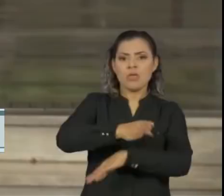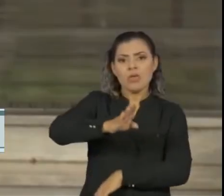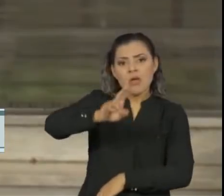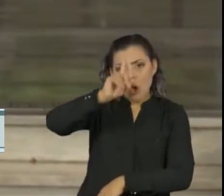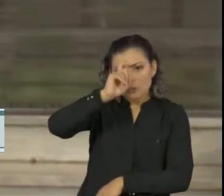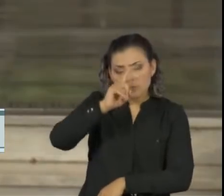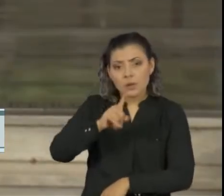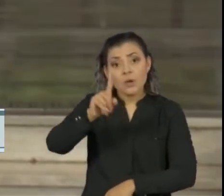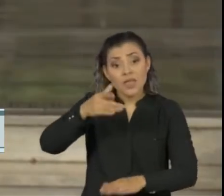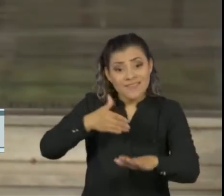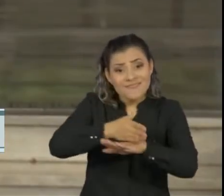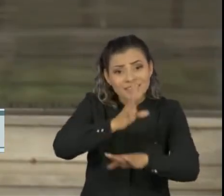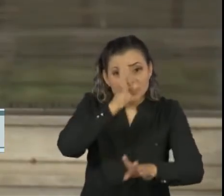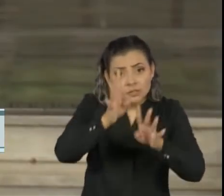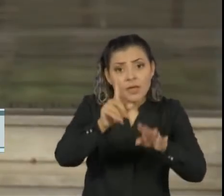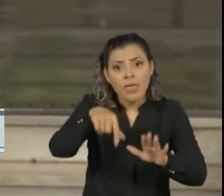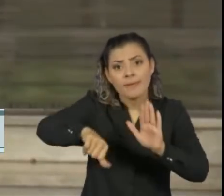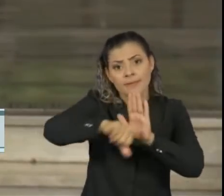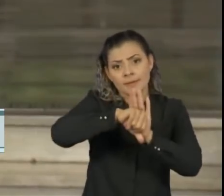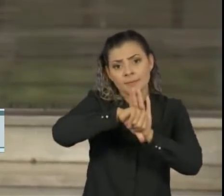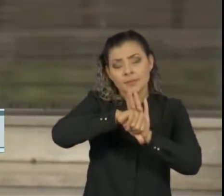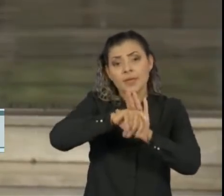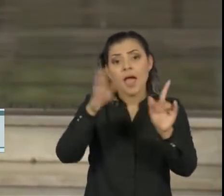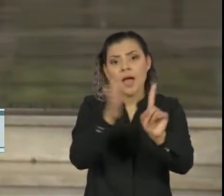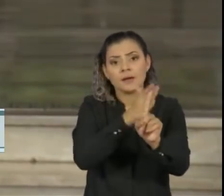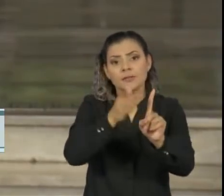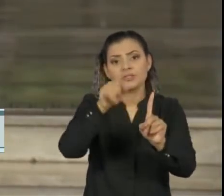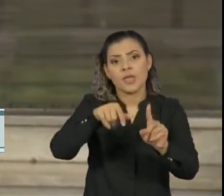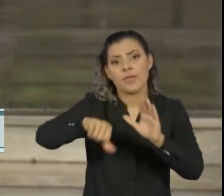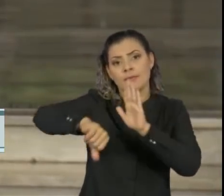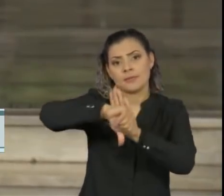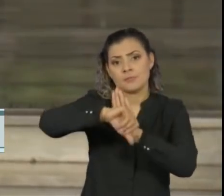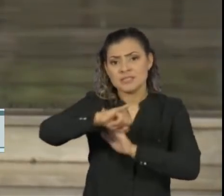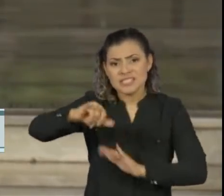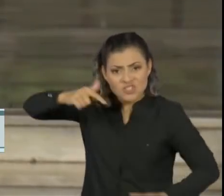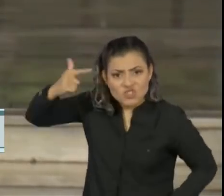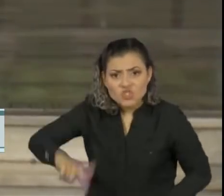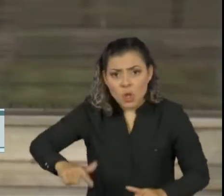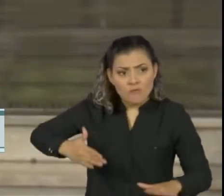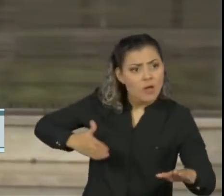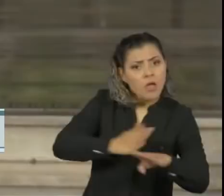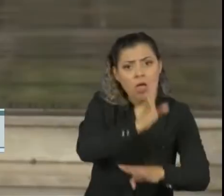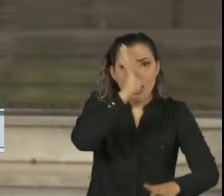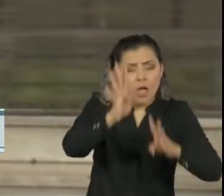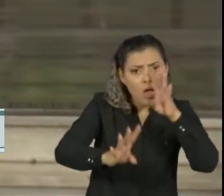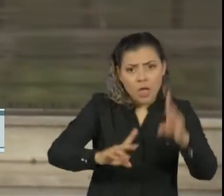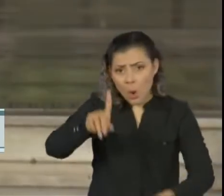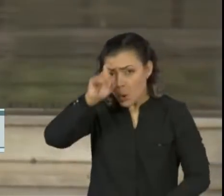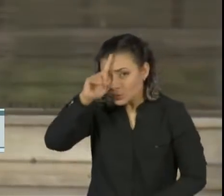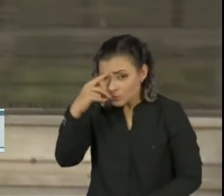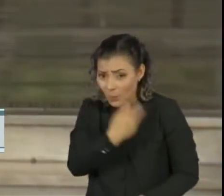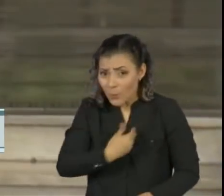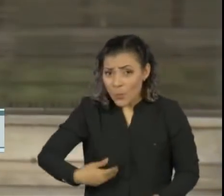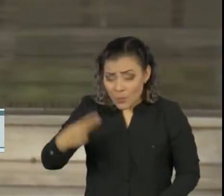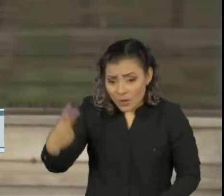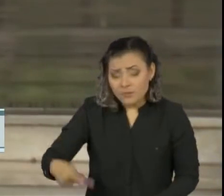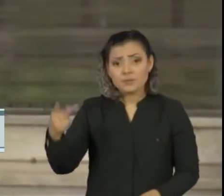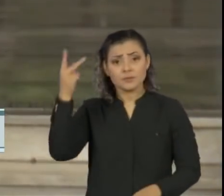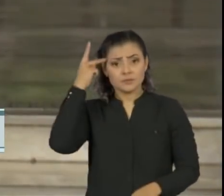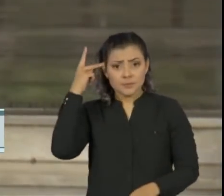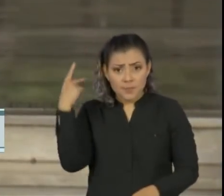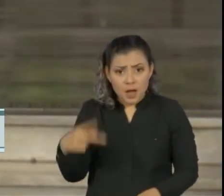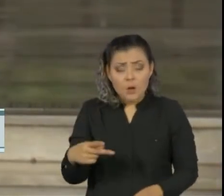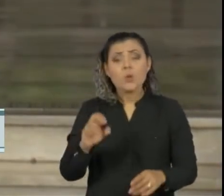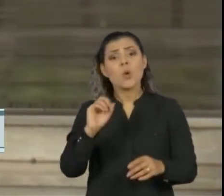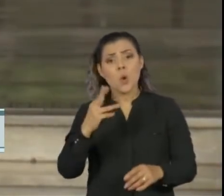crime e agredir é crime. Se houver qualquer outra tentativa de invasão de hospitais públicos, municipais